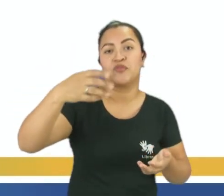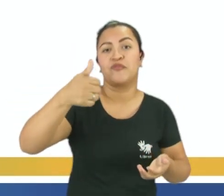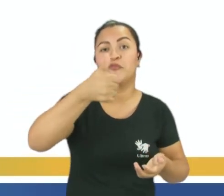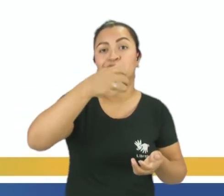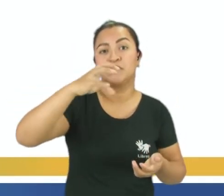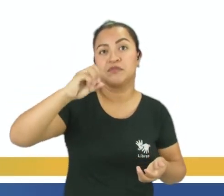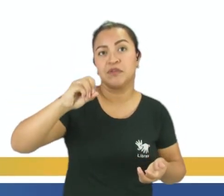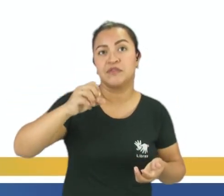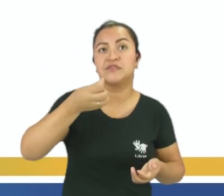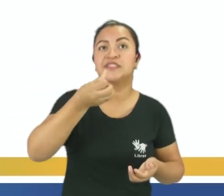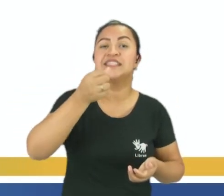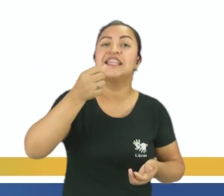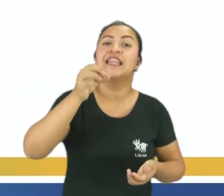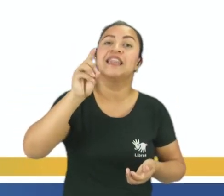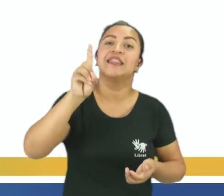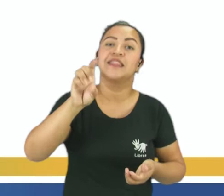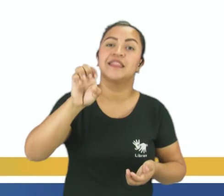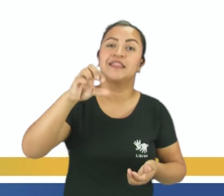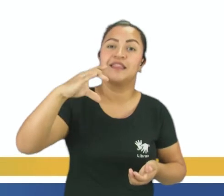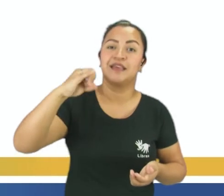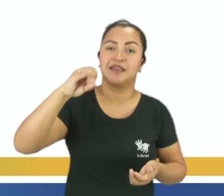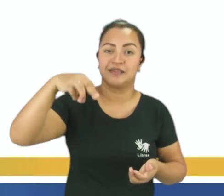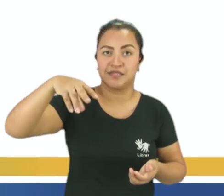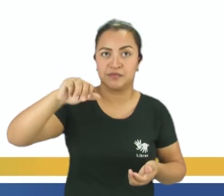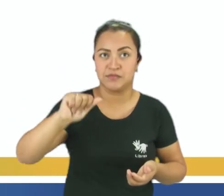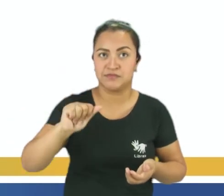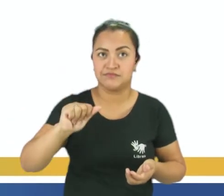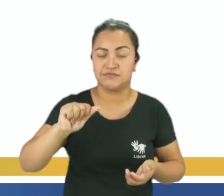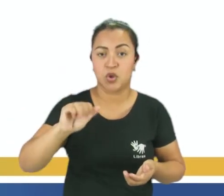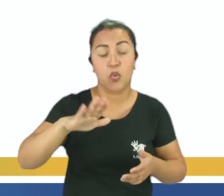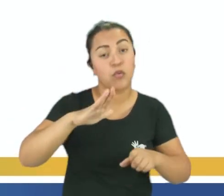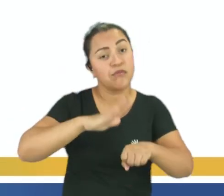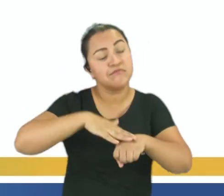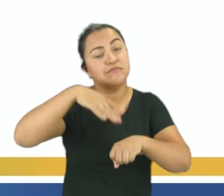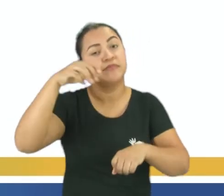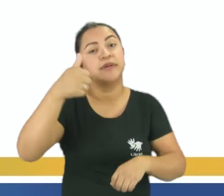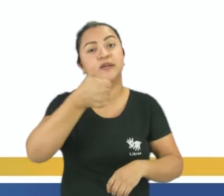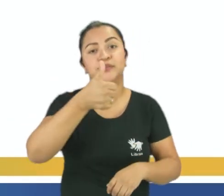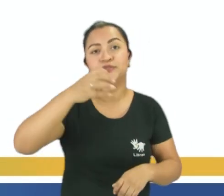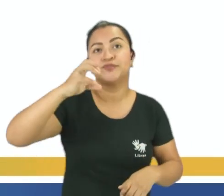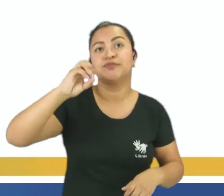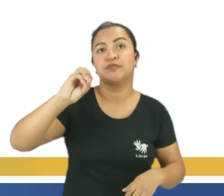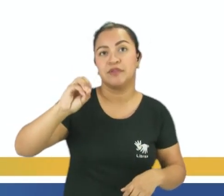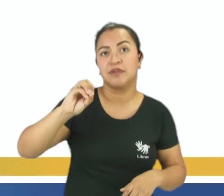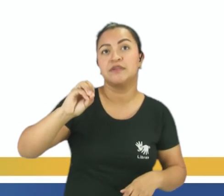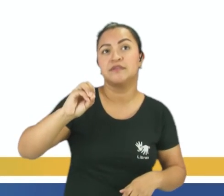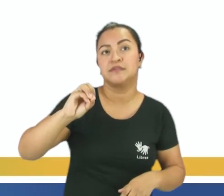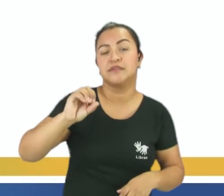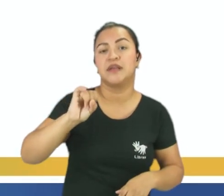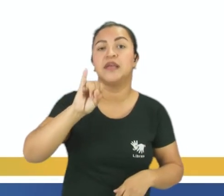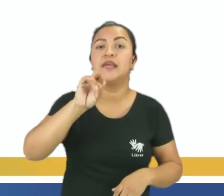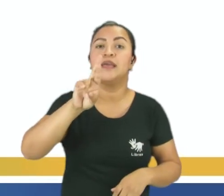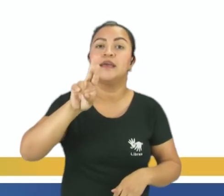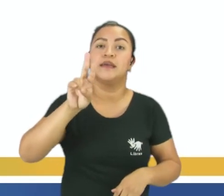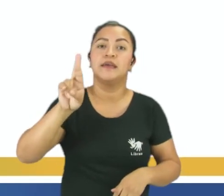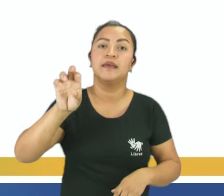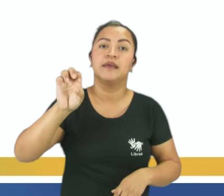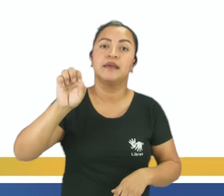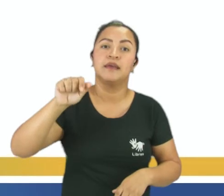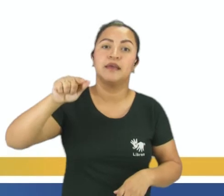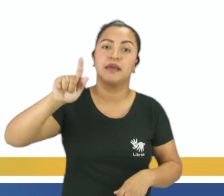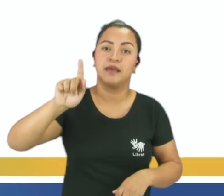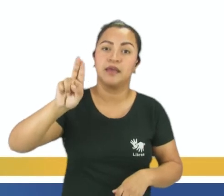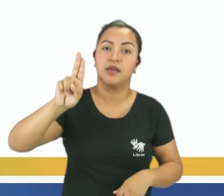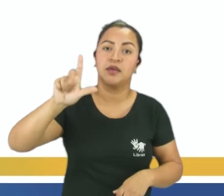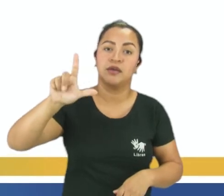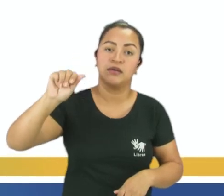versos, décima. Estrofe com mais de 10 versos, estrofe irregular.